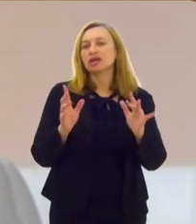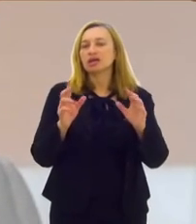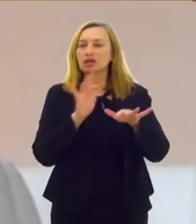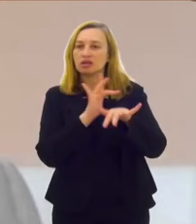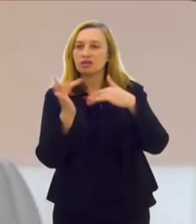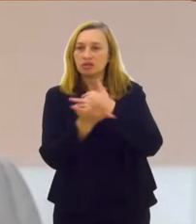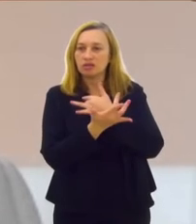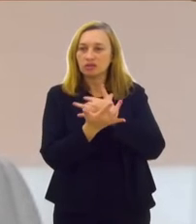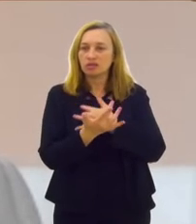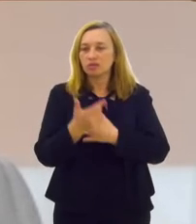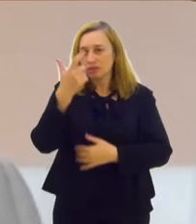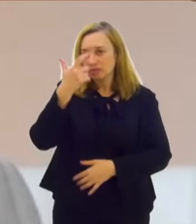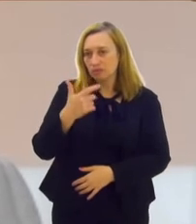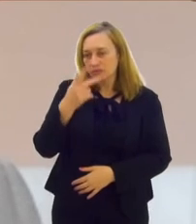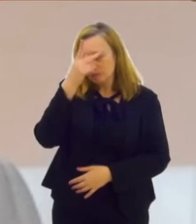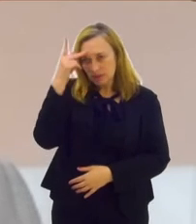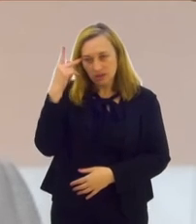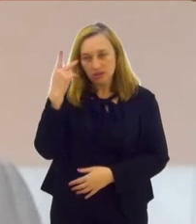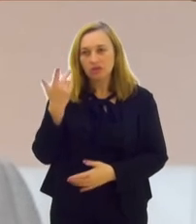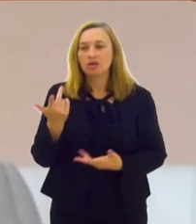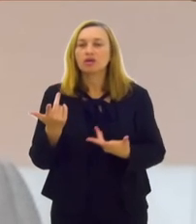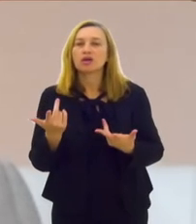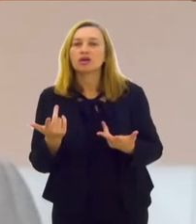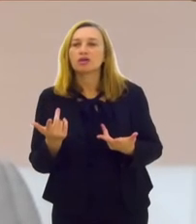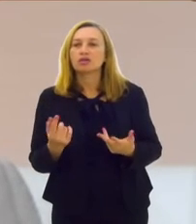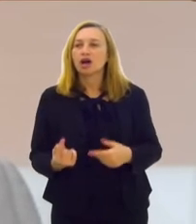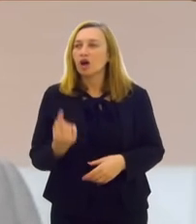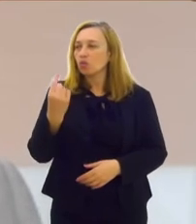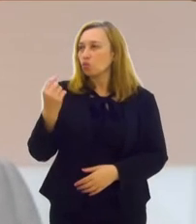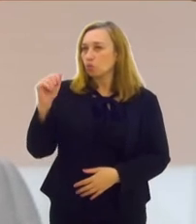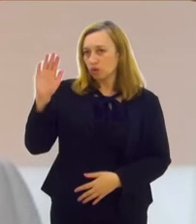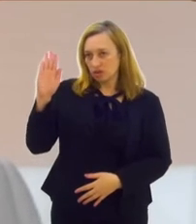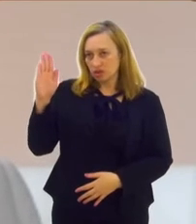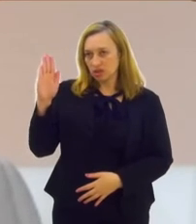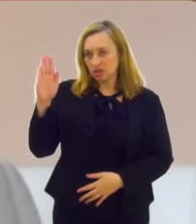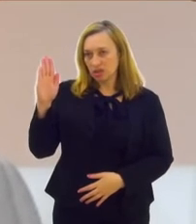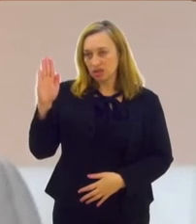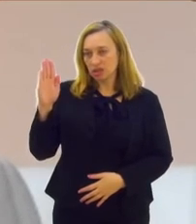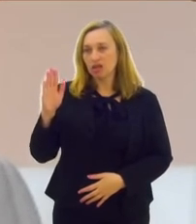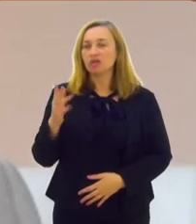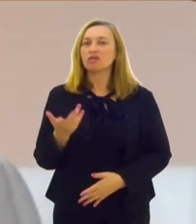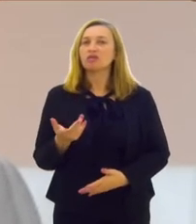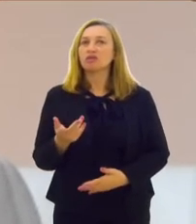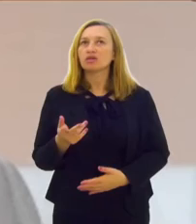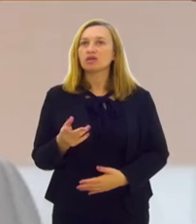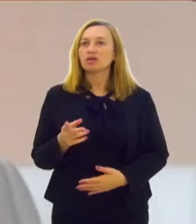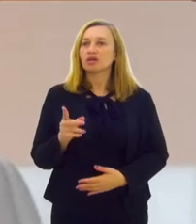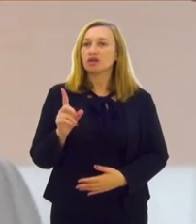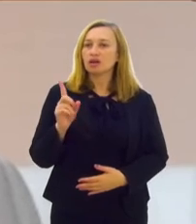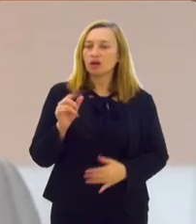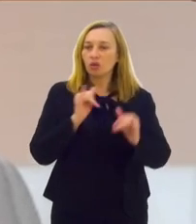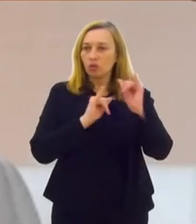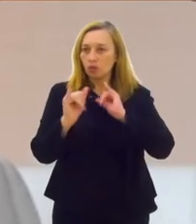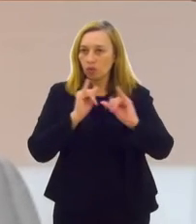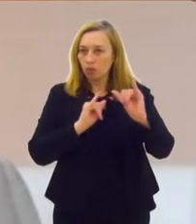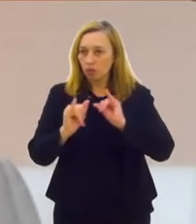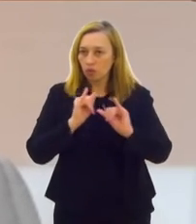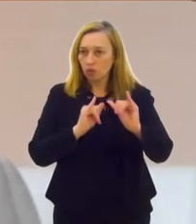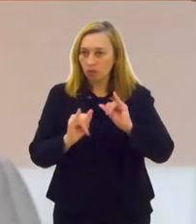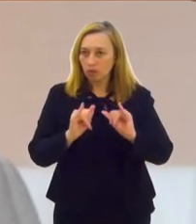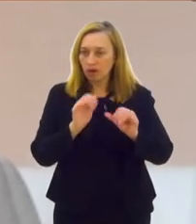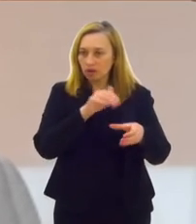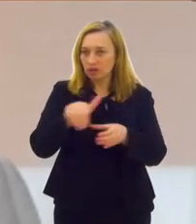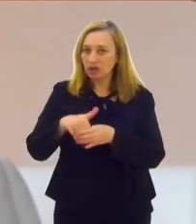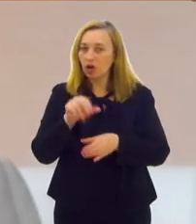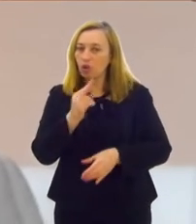A publicação de um eleitor de críticas e elogios a um candidato vai ser considerada como uma propaganda